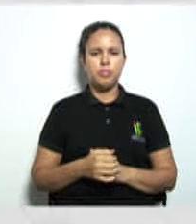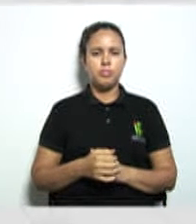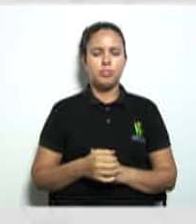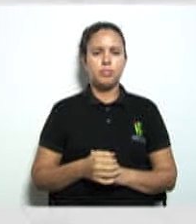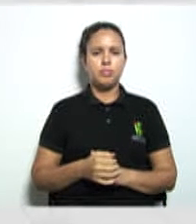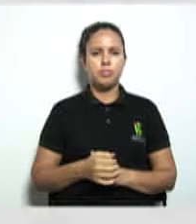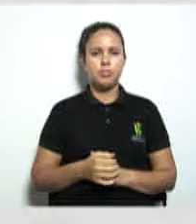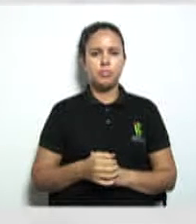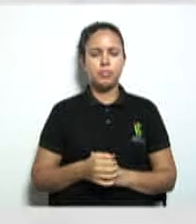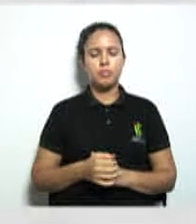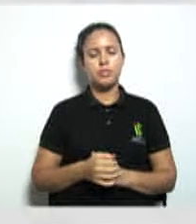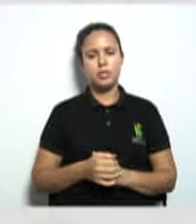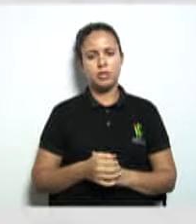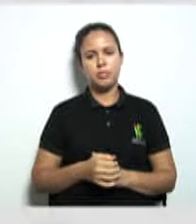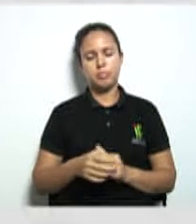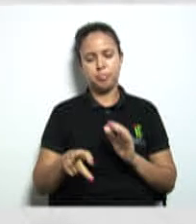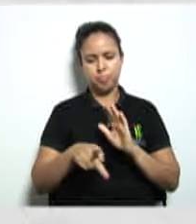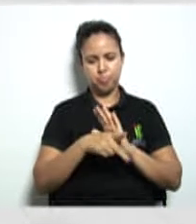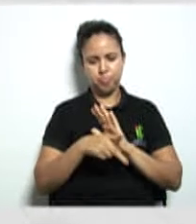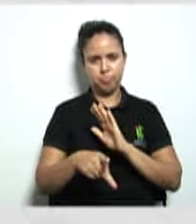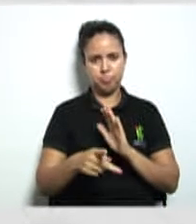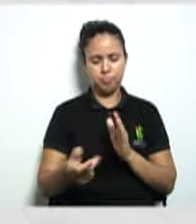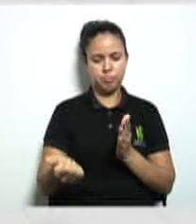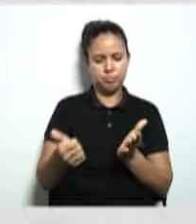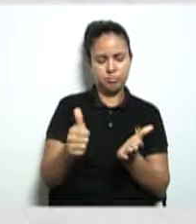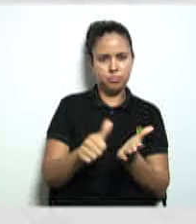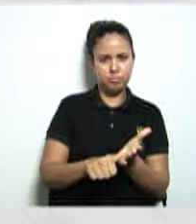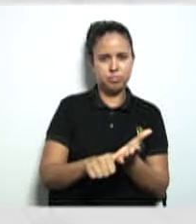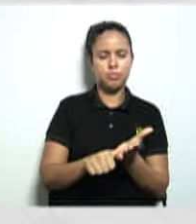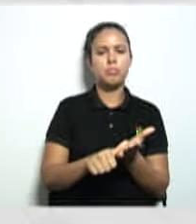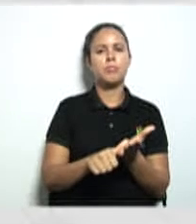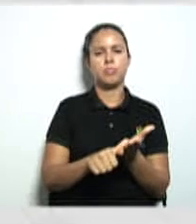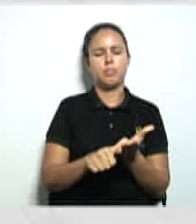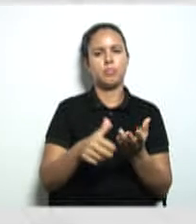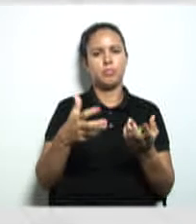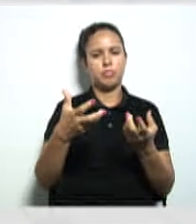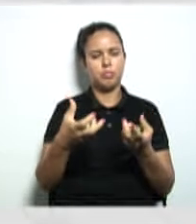sua adesão. O que seria isso? Da sua